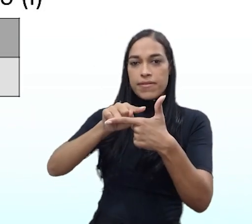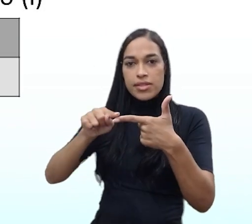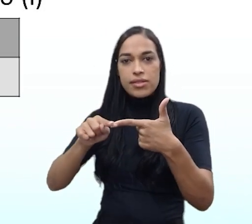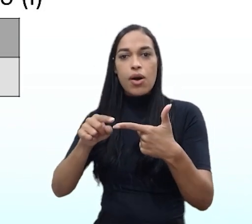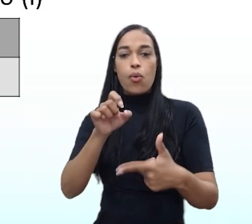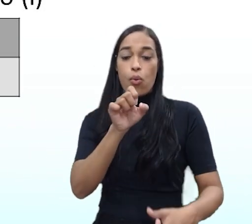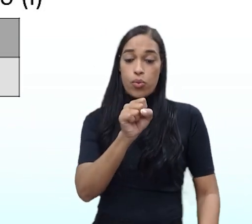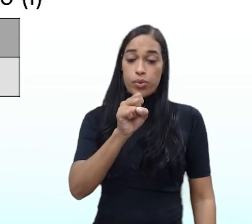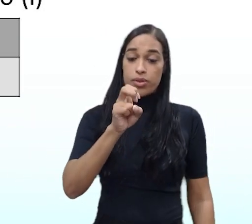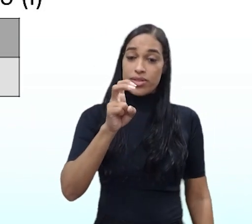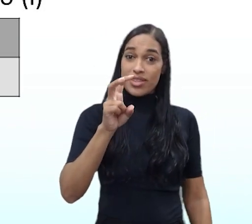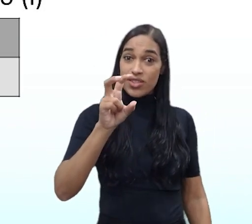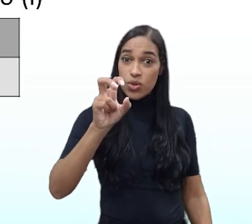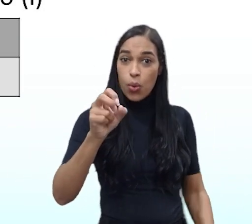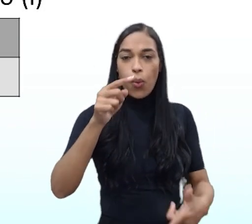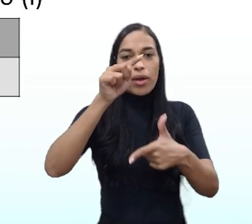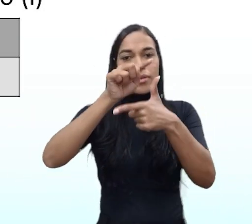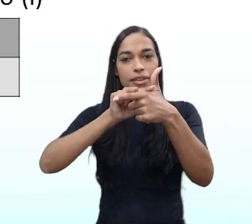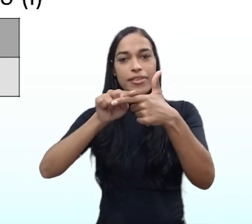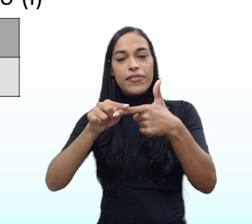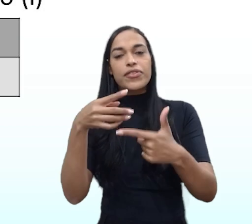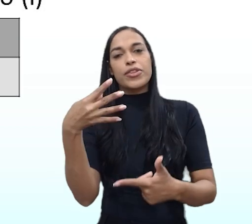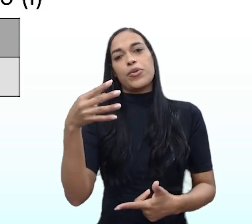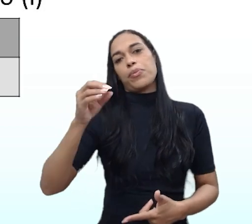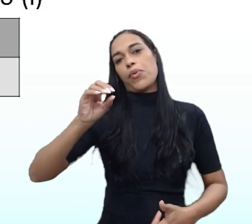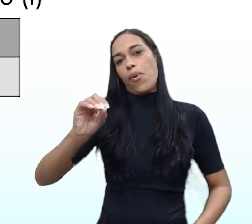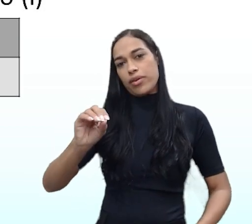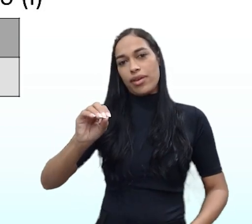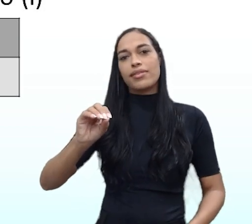Então, x vai ser igual a 850